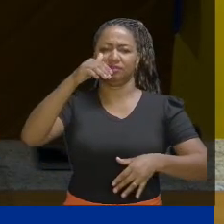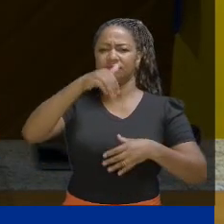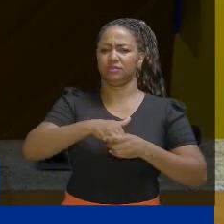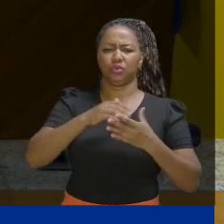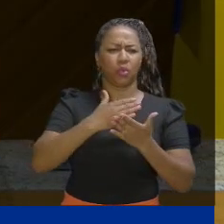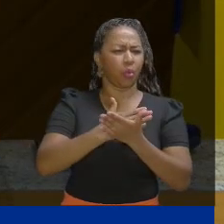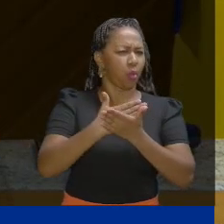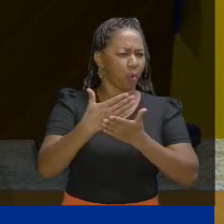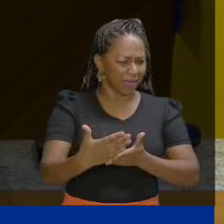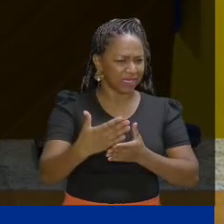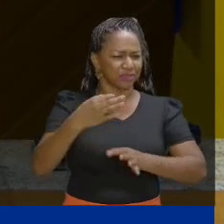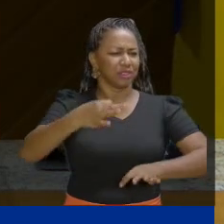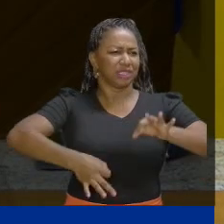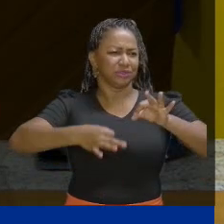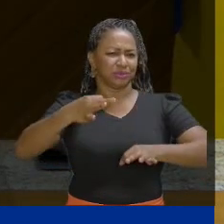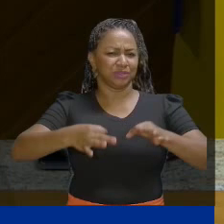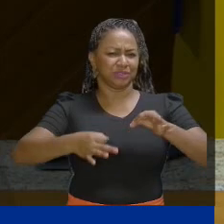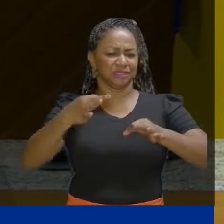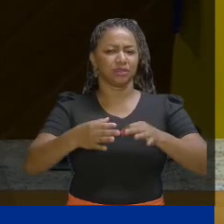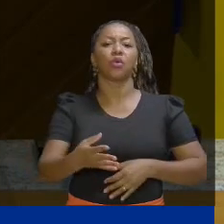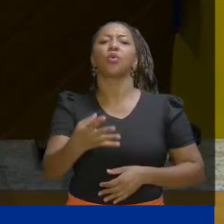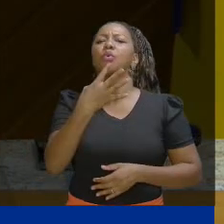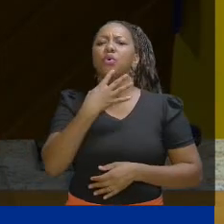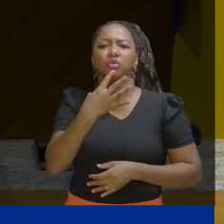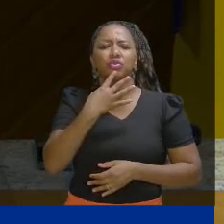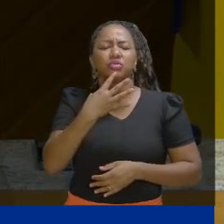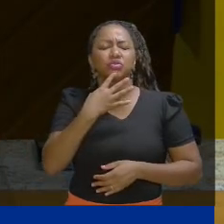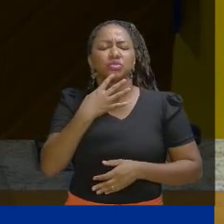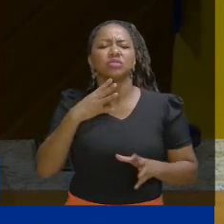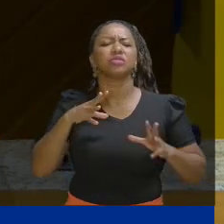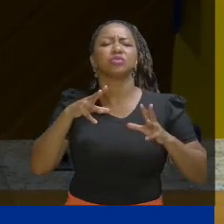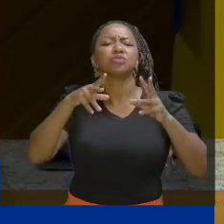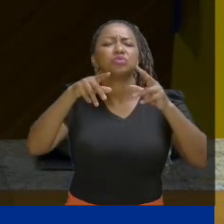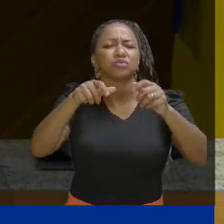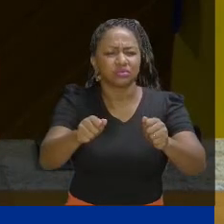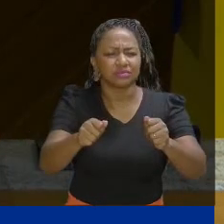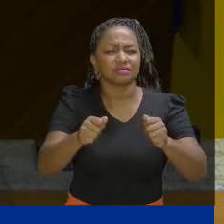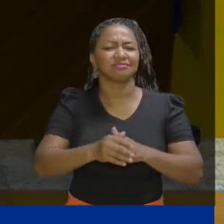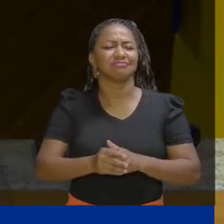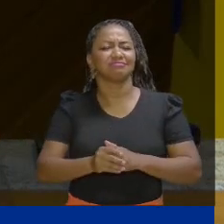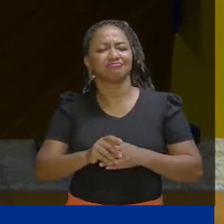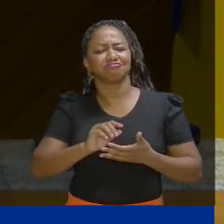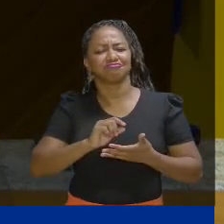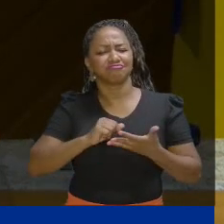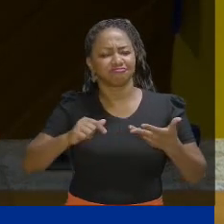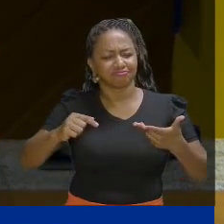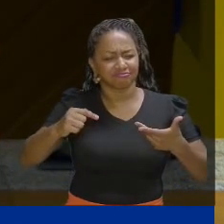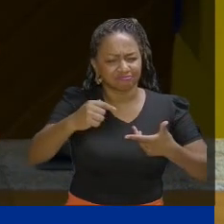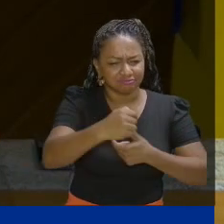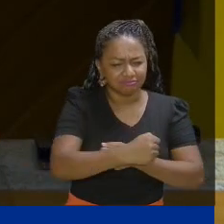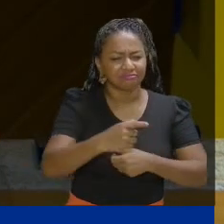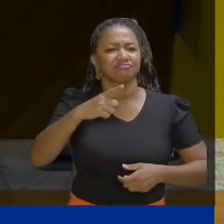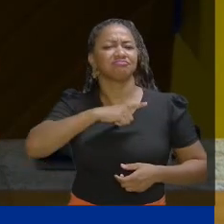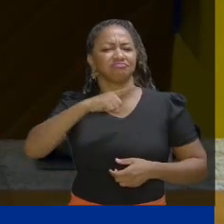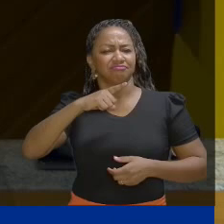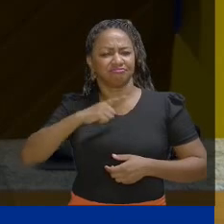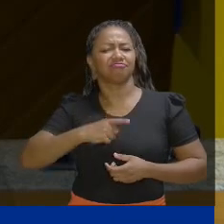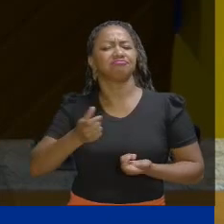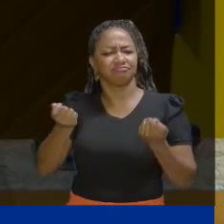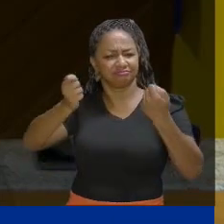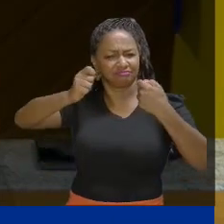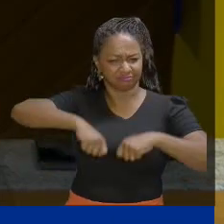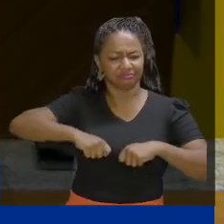desde o início da justiça eleitoral conosco, conhece todos, conhece tudo e tem know-how